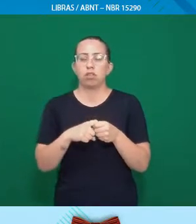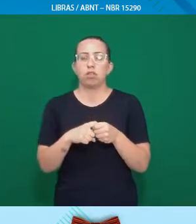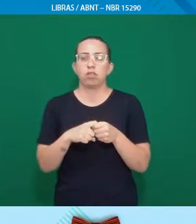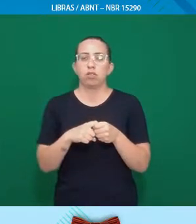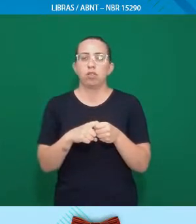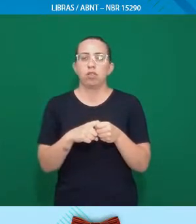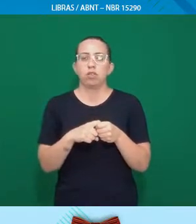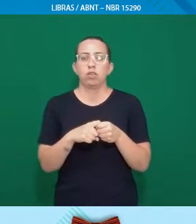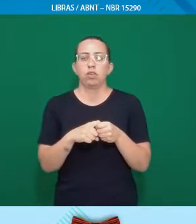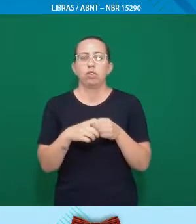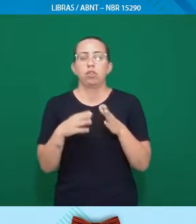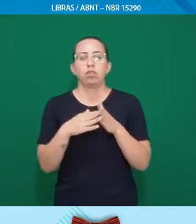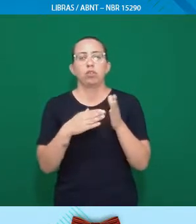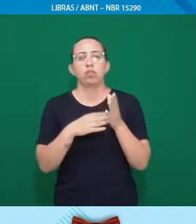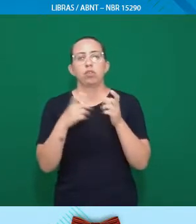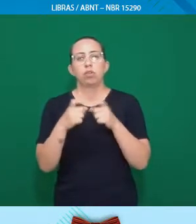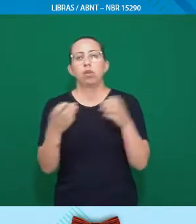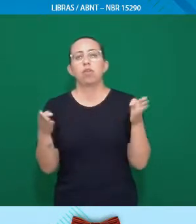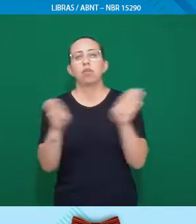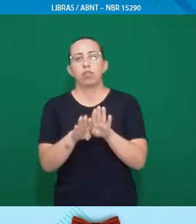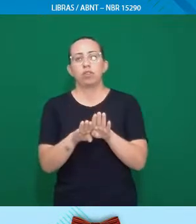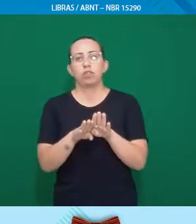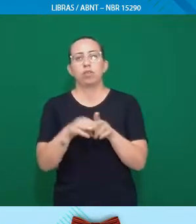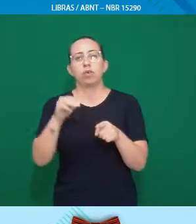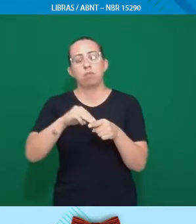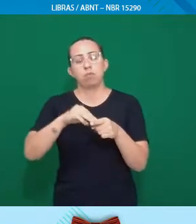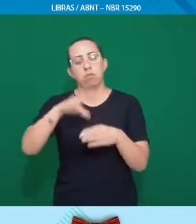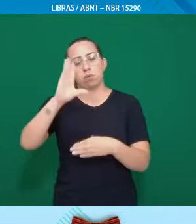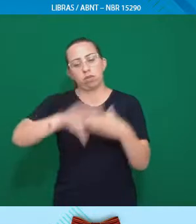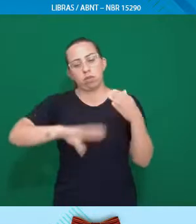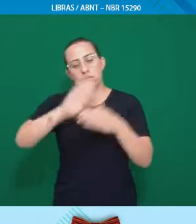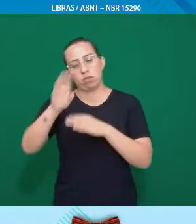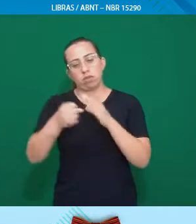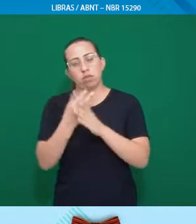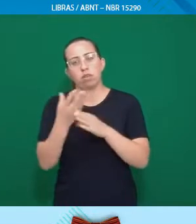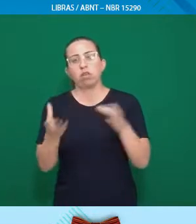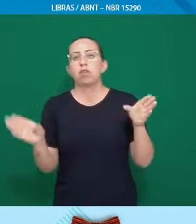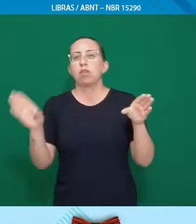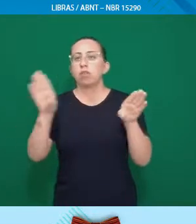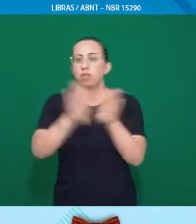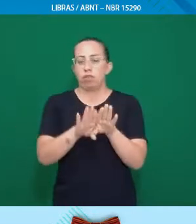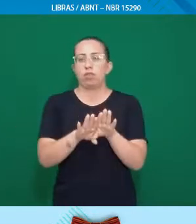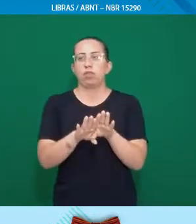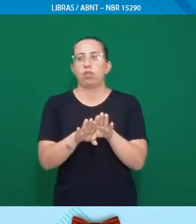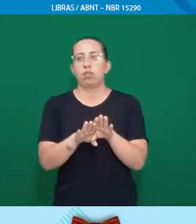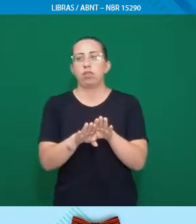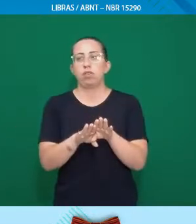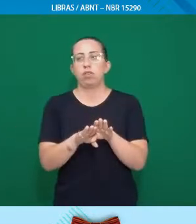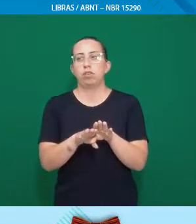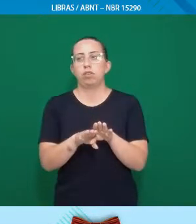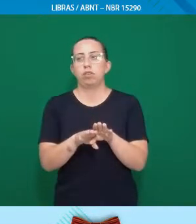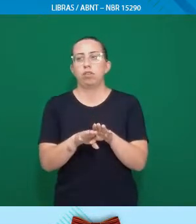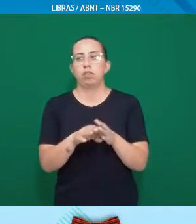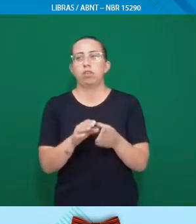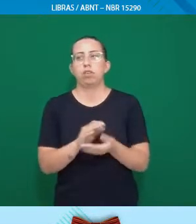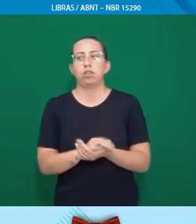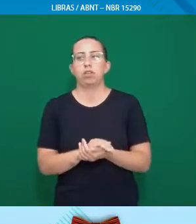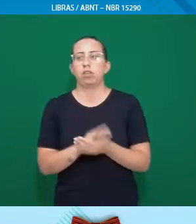Campos Novos a admissão a todos os buracos haviam sido tapados né então foi uma operação tapa-buraco mesmo bem